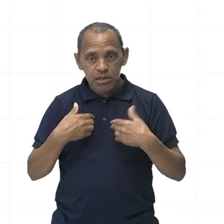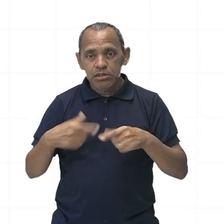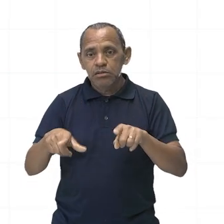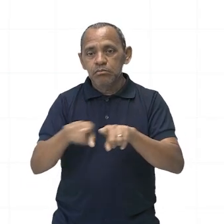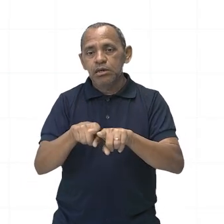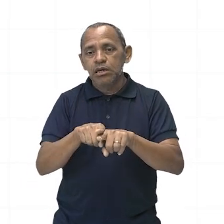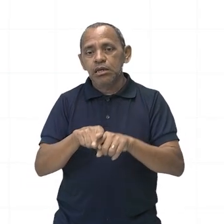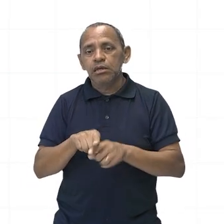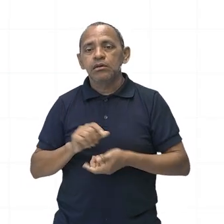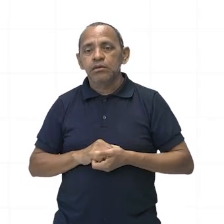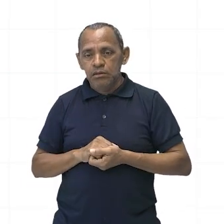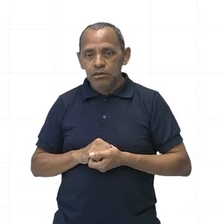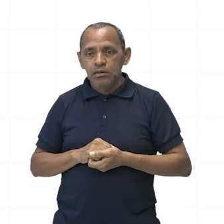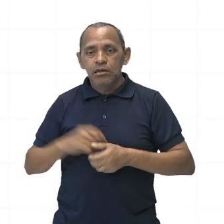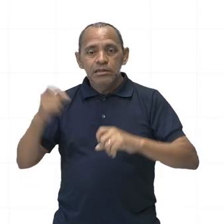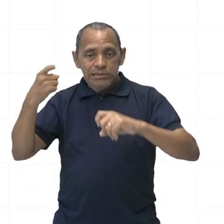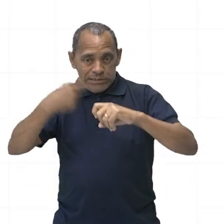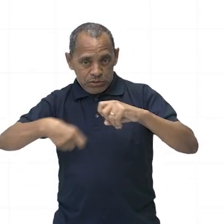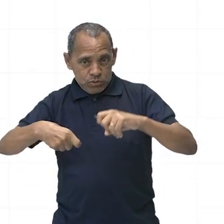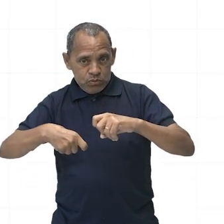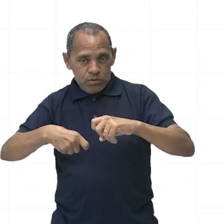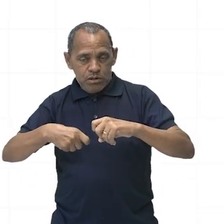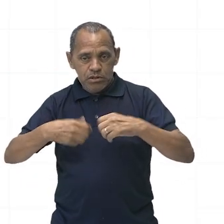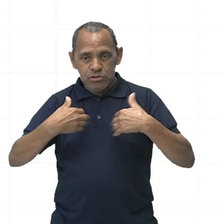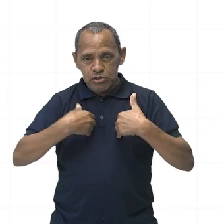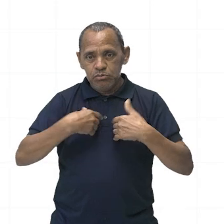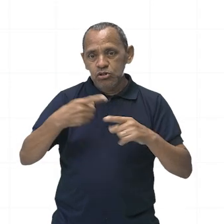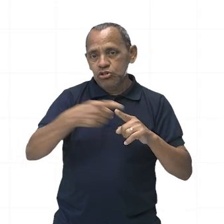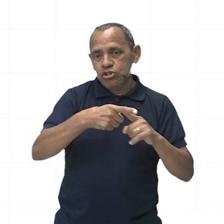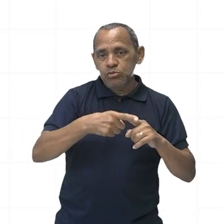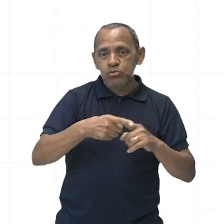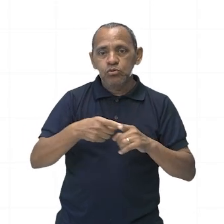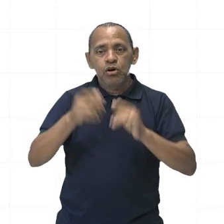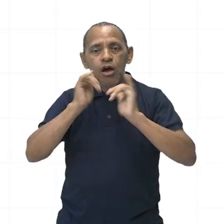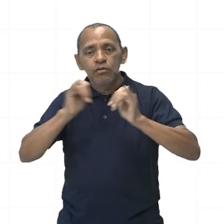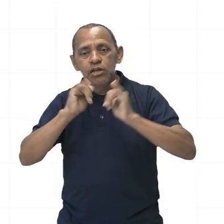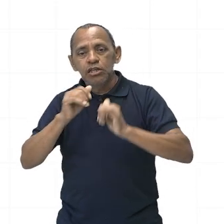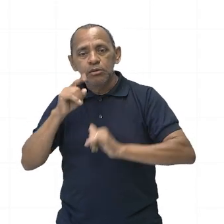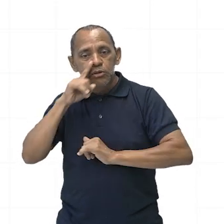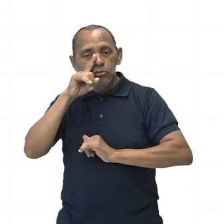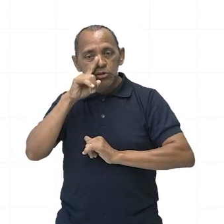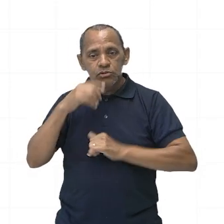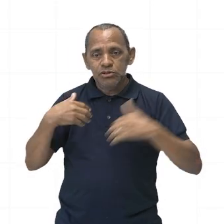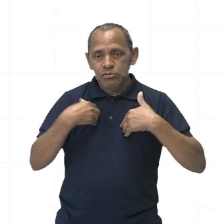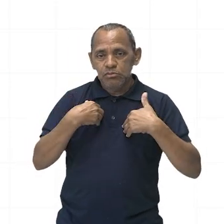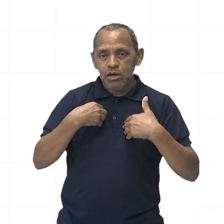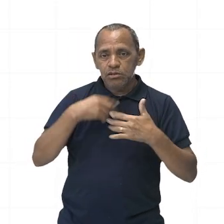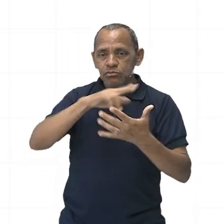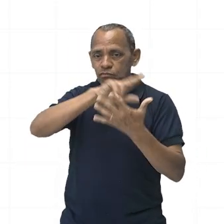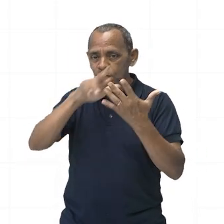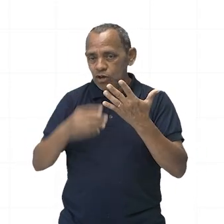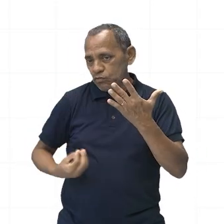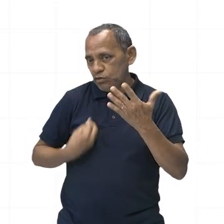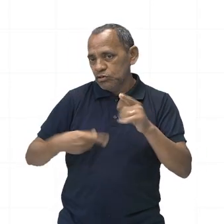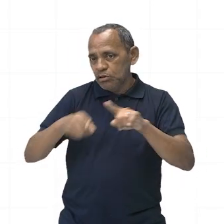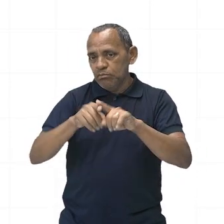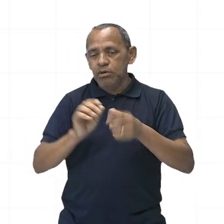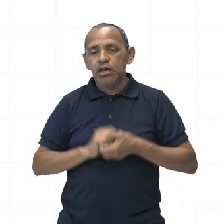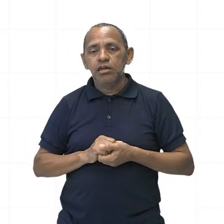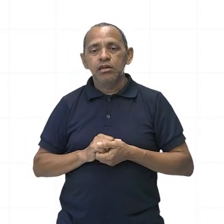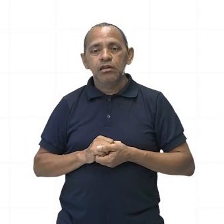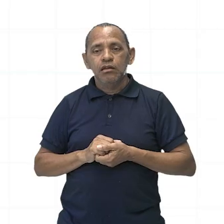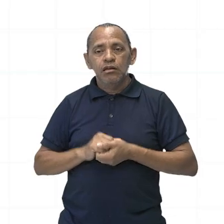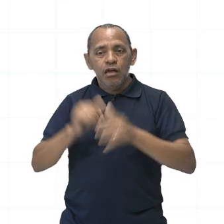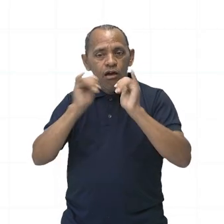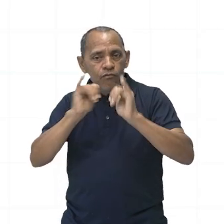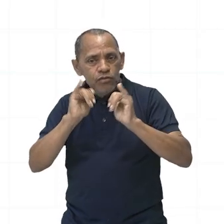atrair parceiros sexuais. Quanto a aviso de perigos, alguns animais ou espécies emitem sons de alarme para avisar